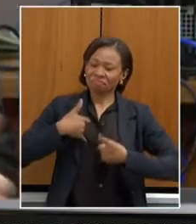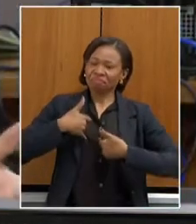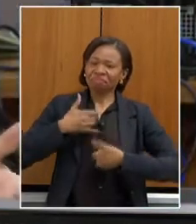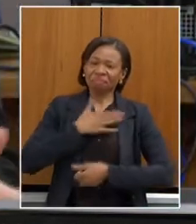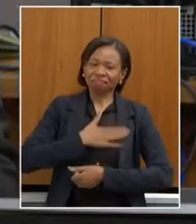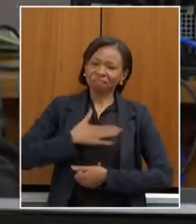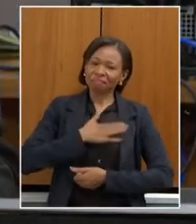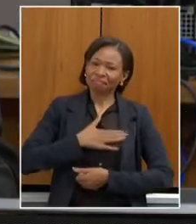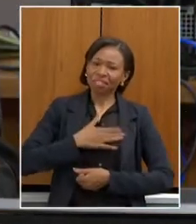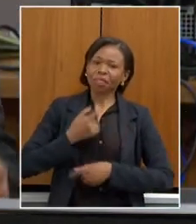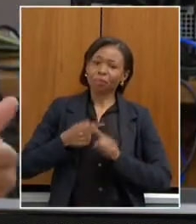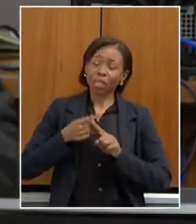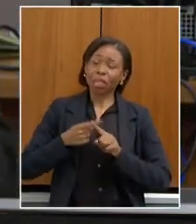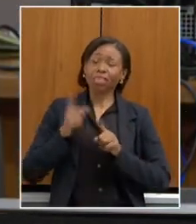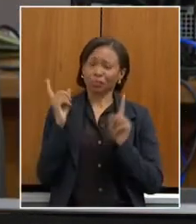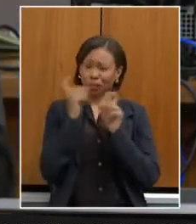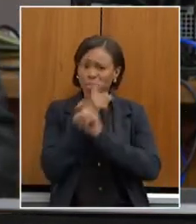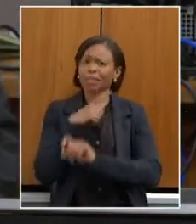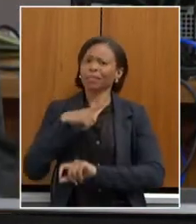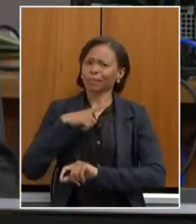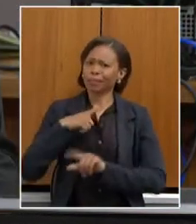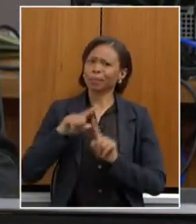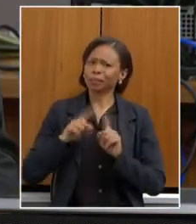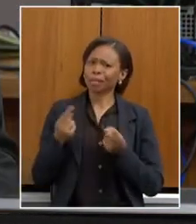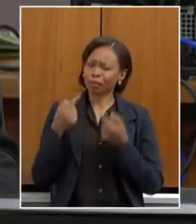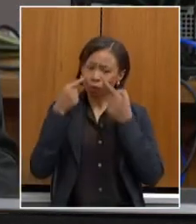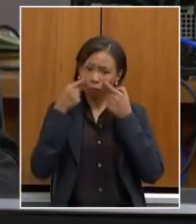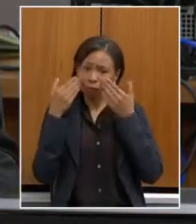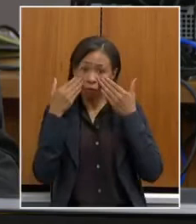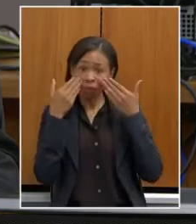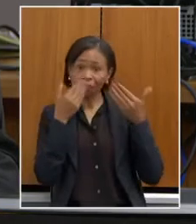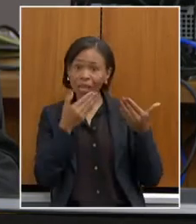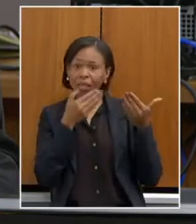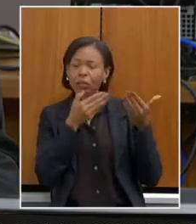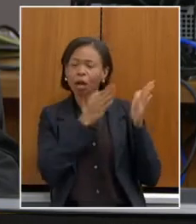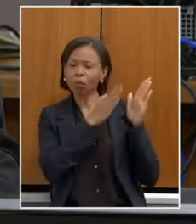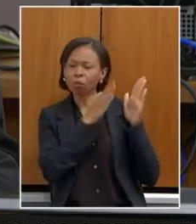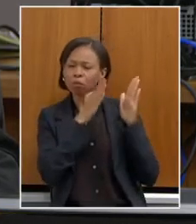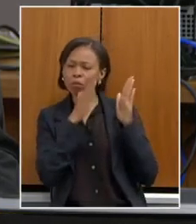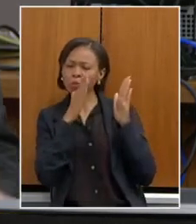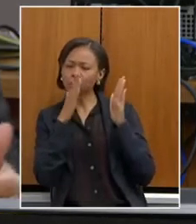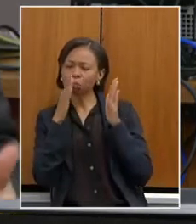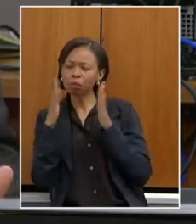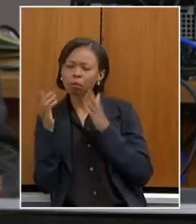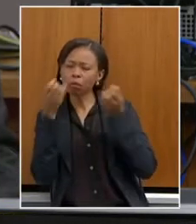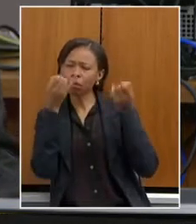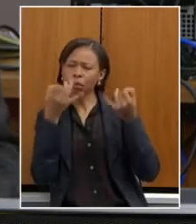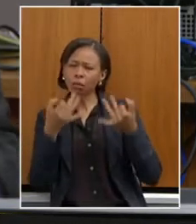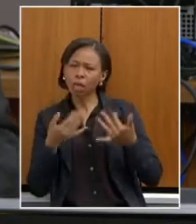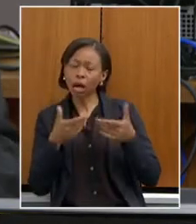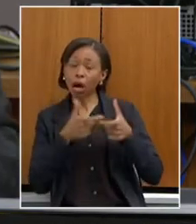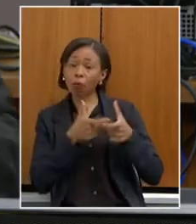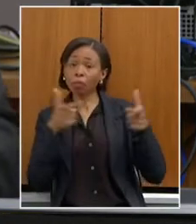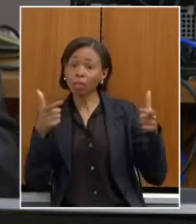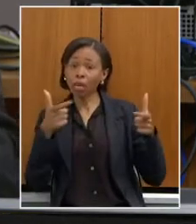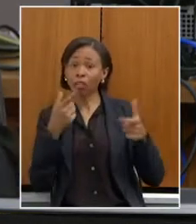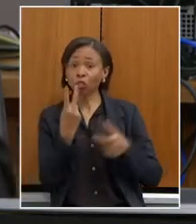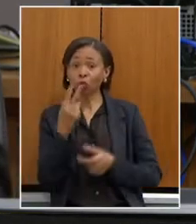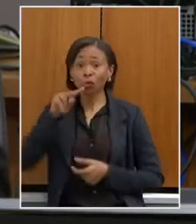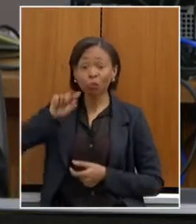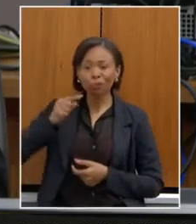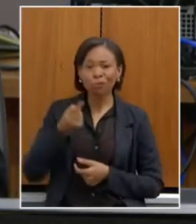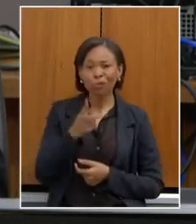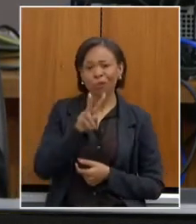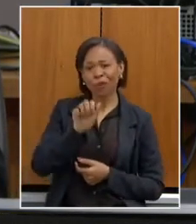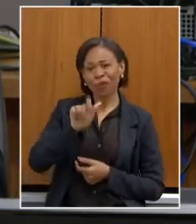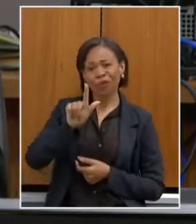todas as dificuldades mas quando eu vejo aqui na apresentação aumentar praticamente em duas mil vagas novas